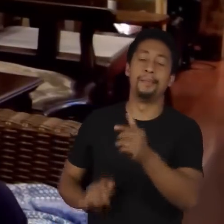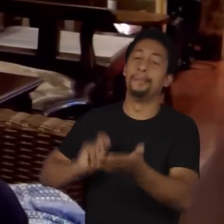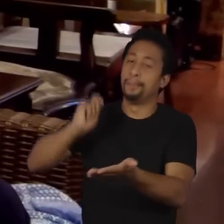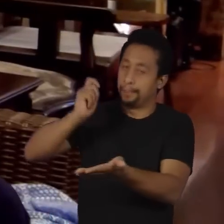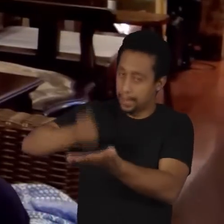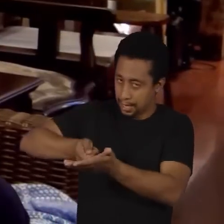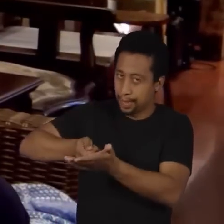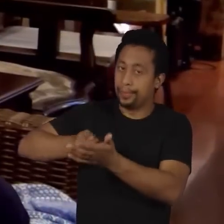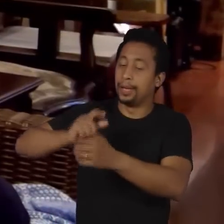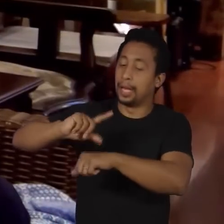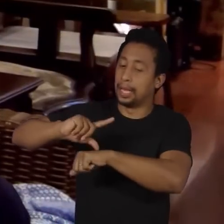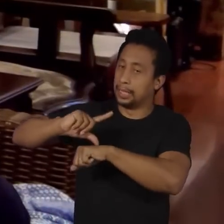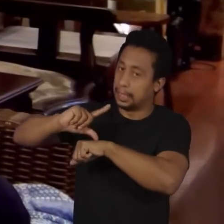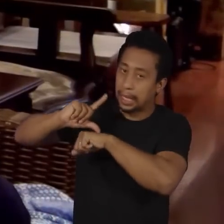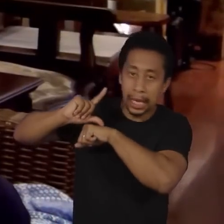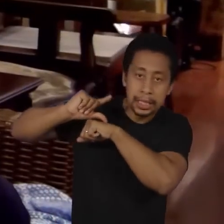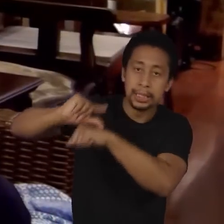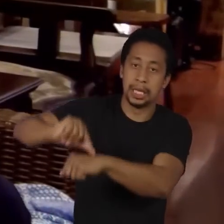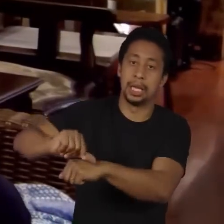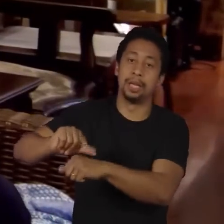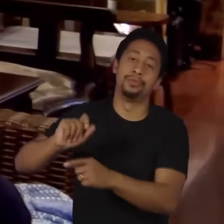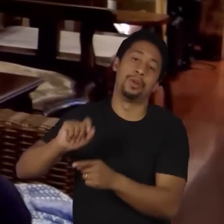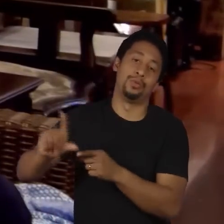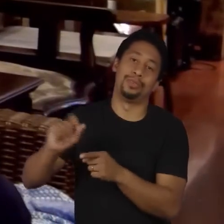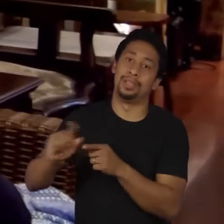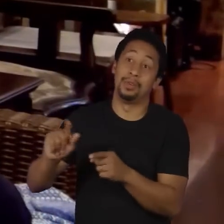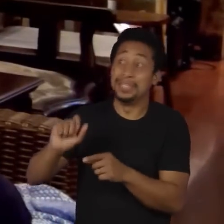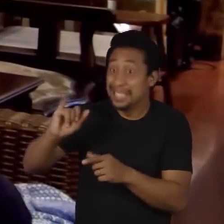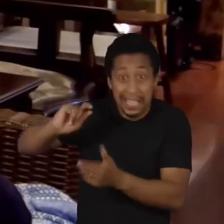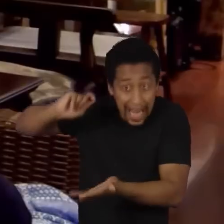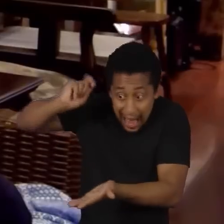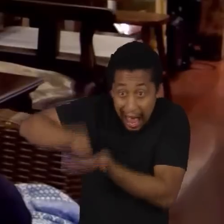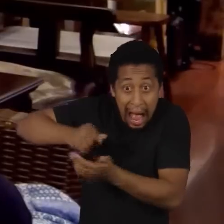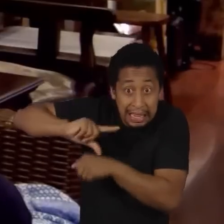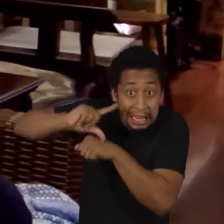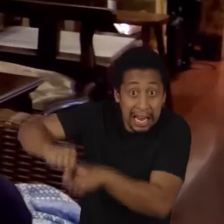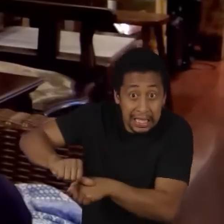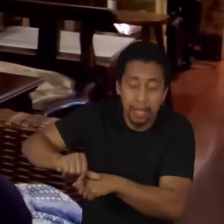atrasados, que não podia atrasar de jeito nenhum, senão eles tomavam, o dono tomava